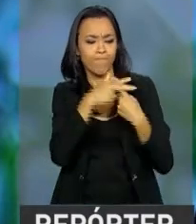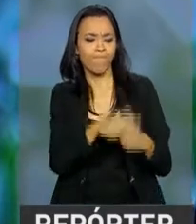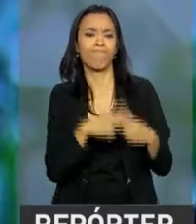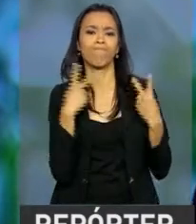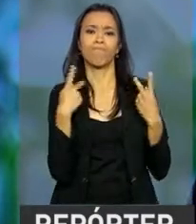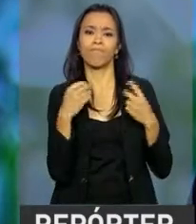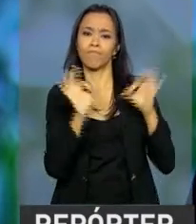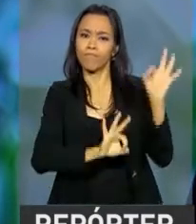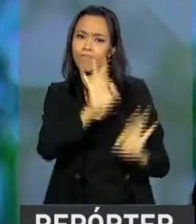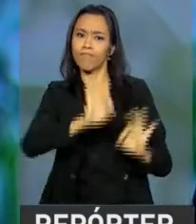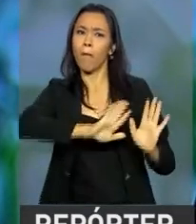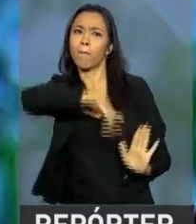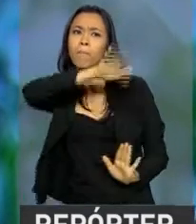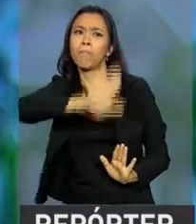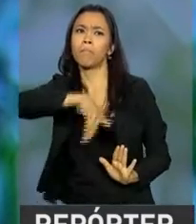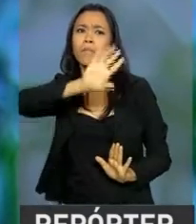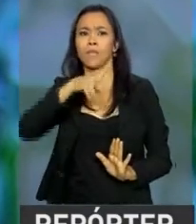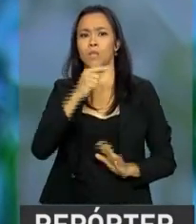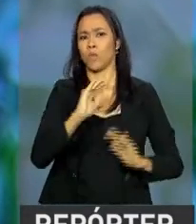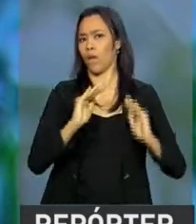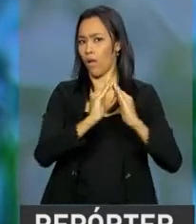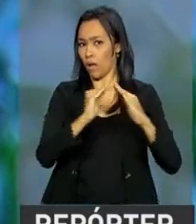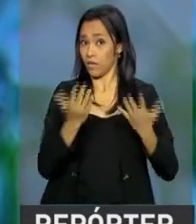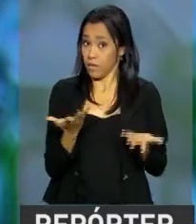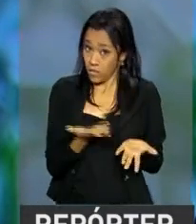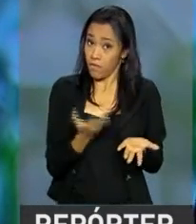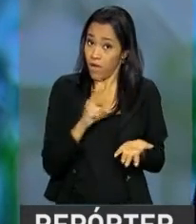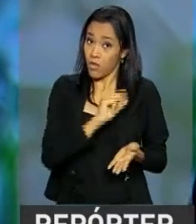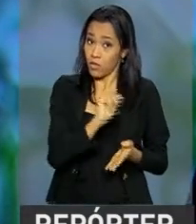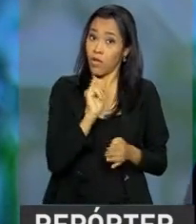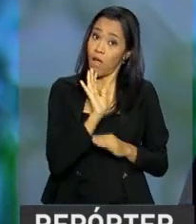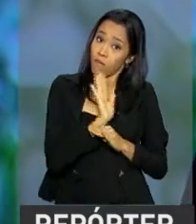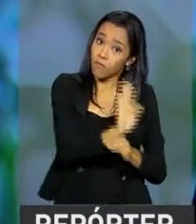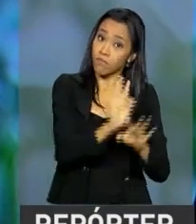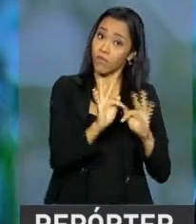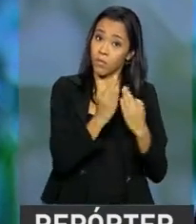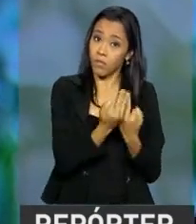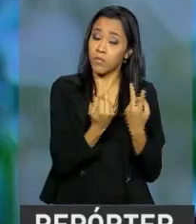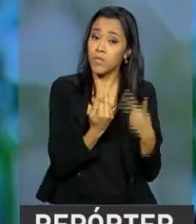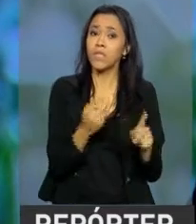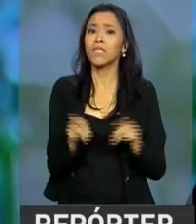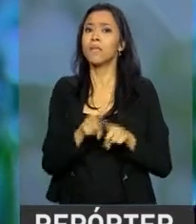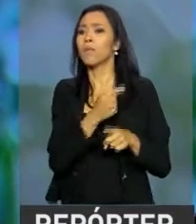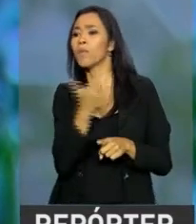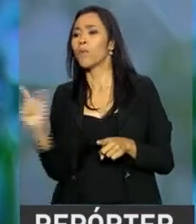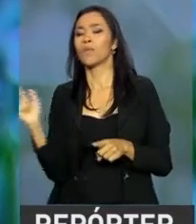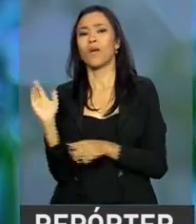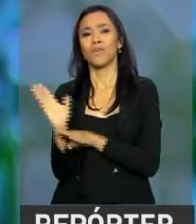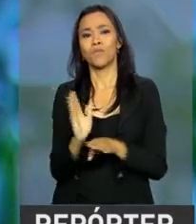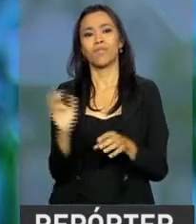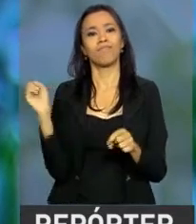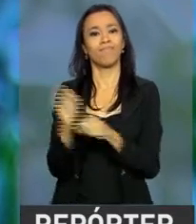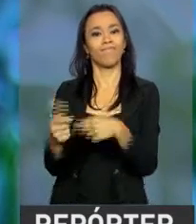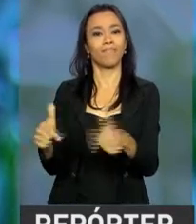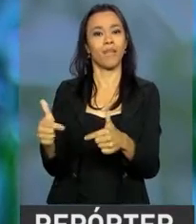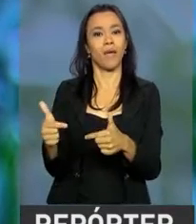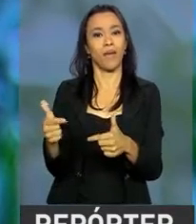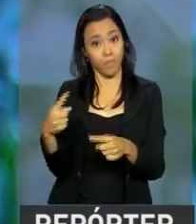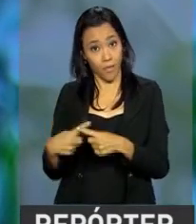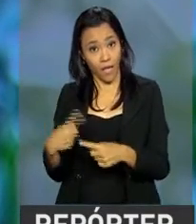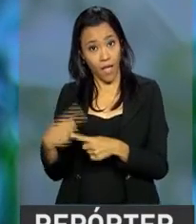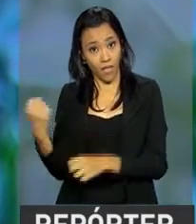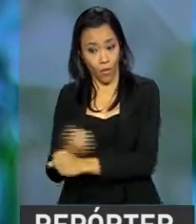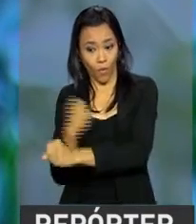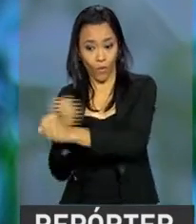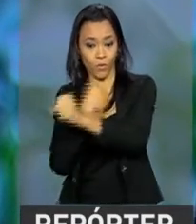sua caso isto de um ato ajuda você mas ajuda também a ideia do emprego porque isso significa construção civil